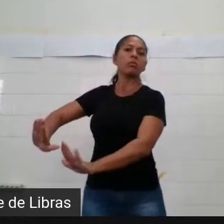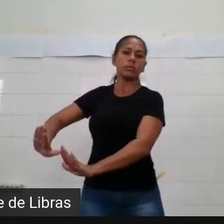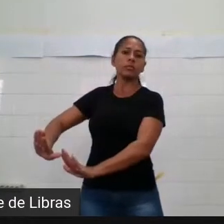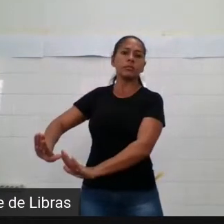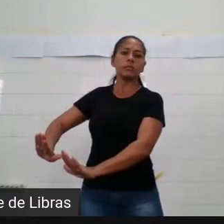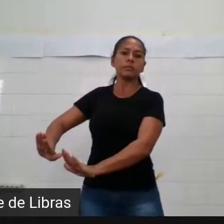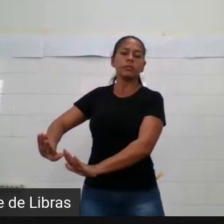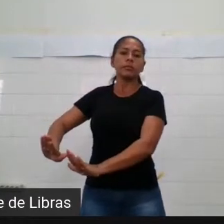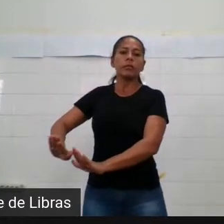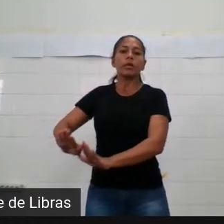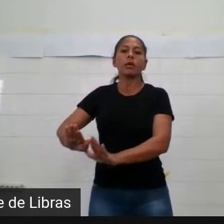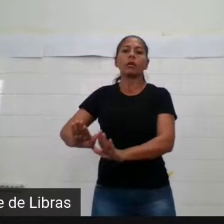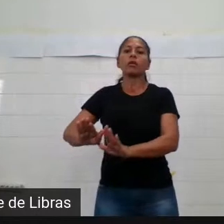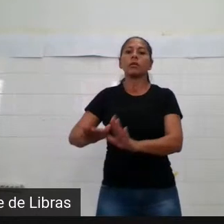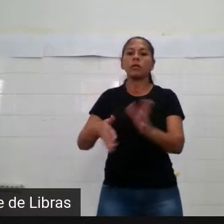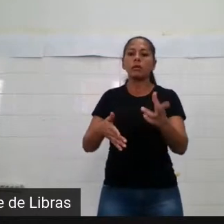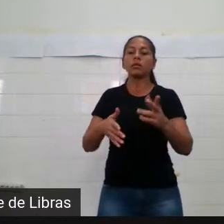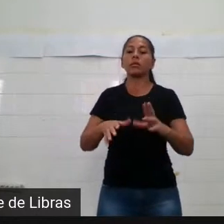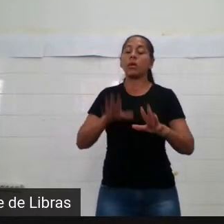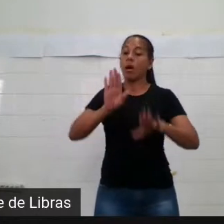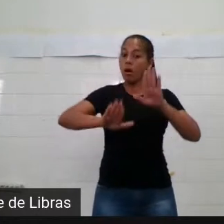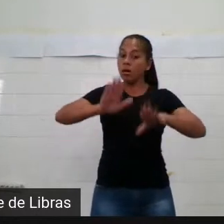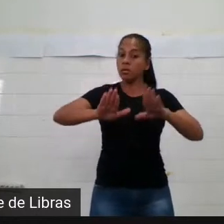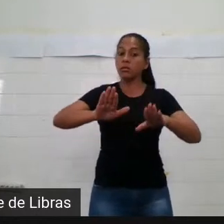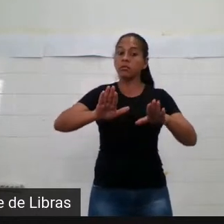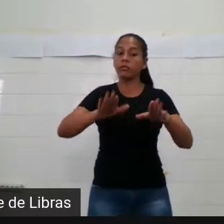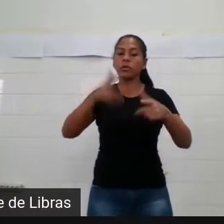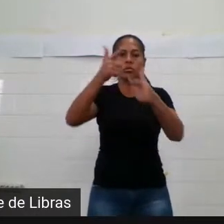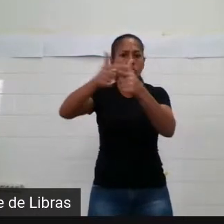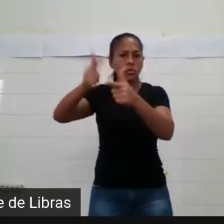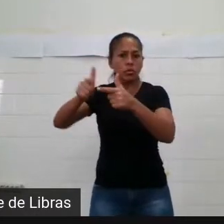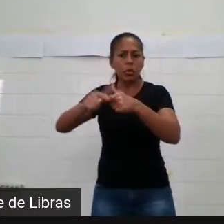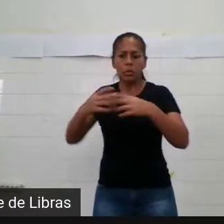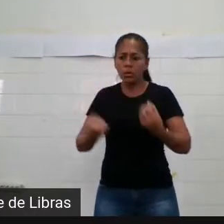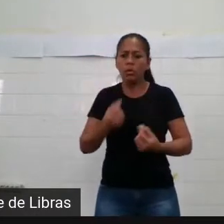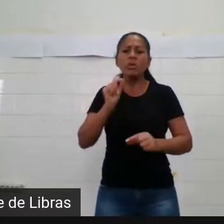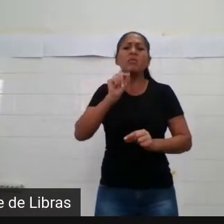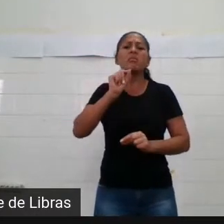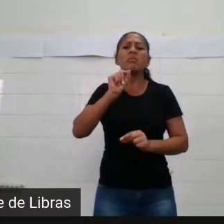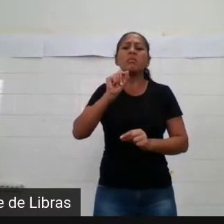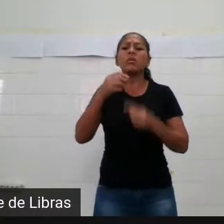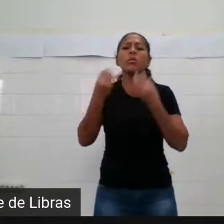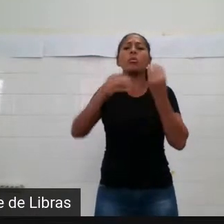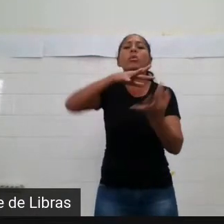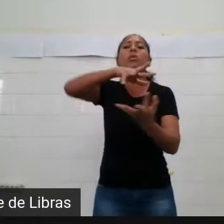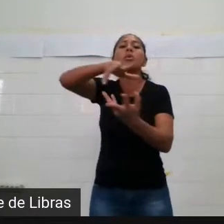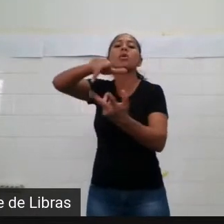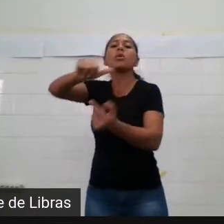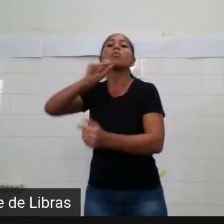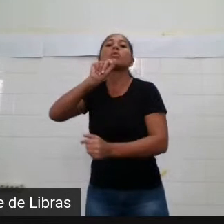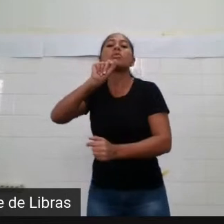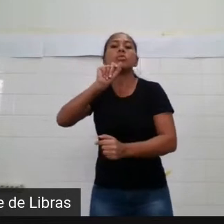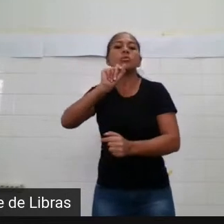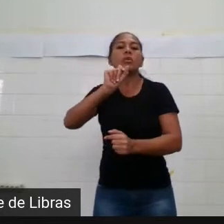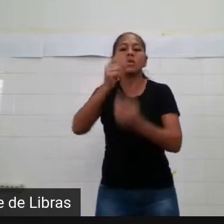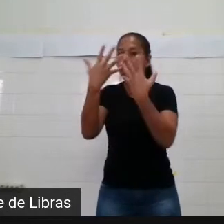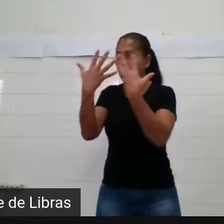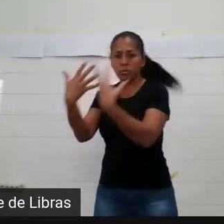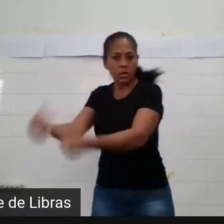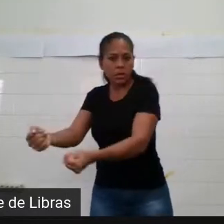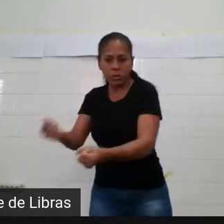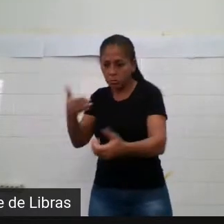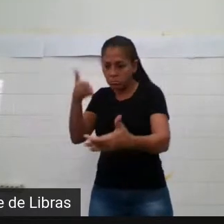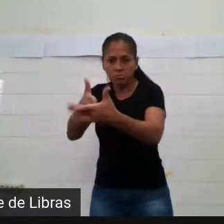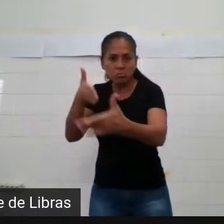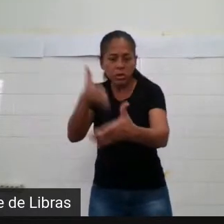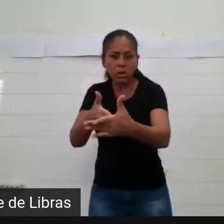o debate do calor da hora é esse. Que tradição é essa moderna que nos nega, que nos reprime, que